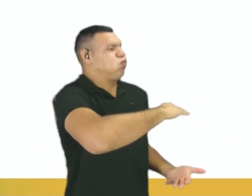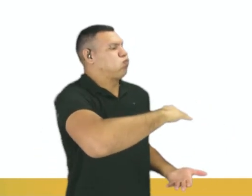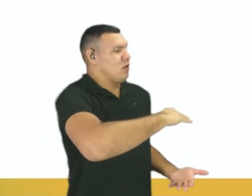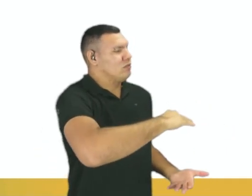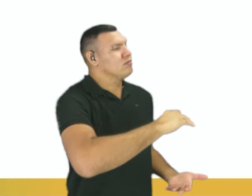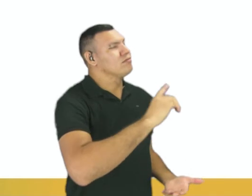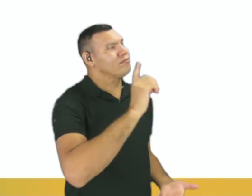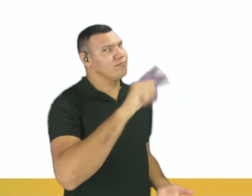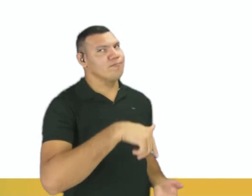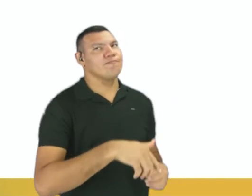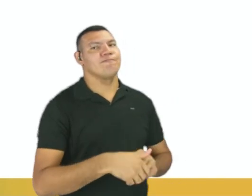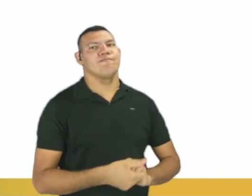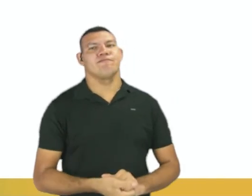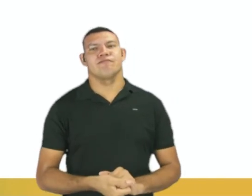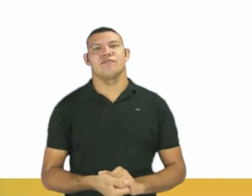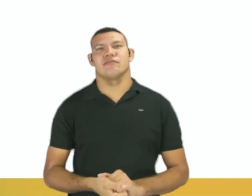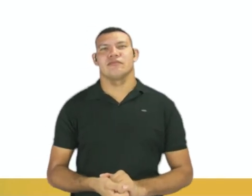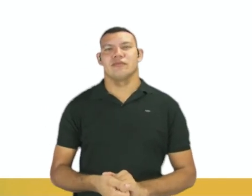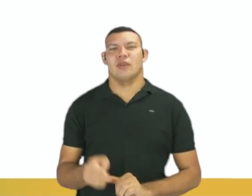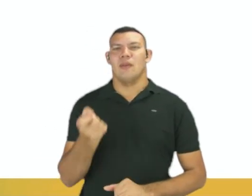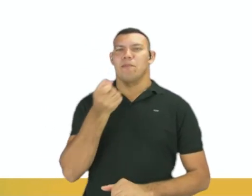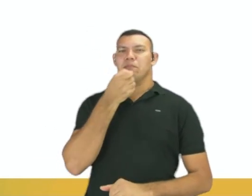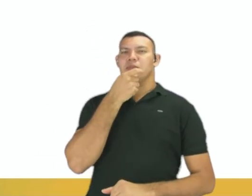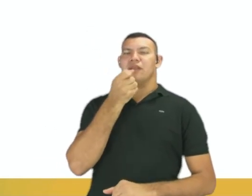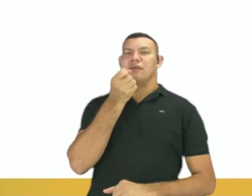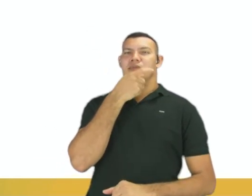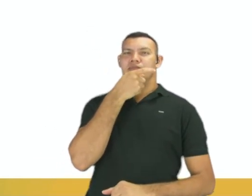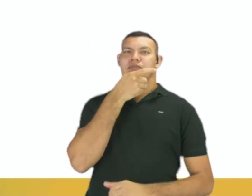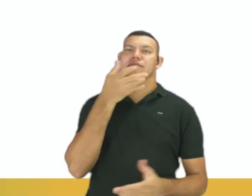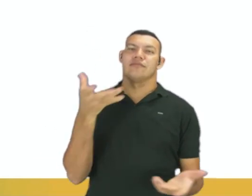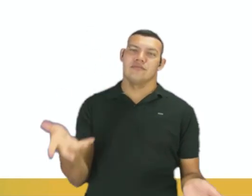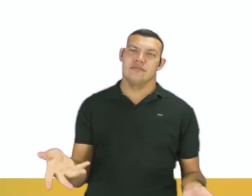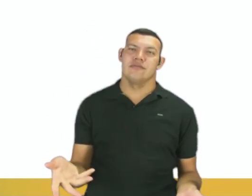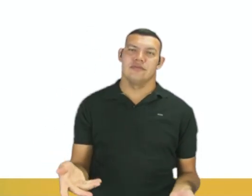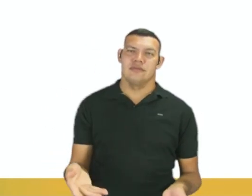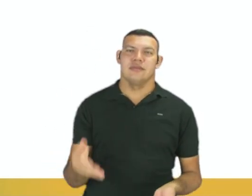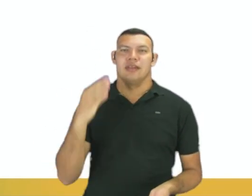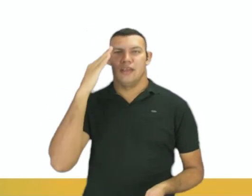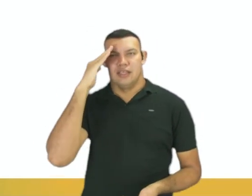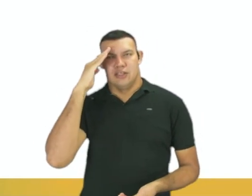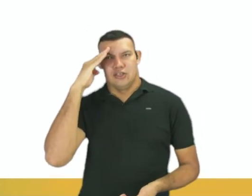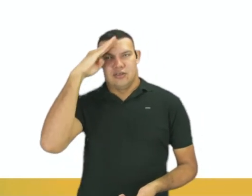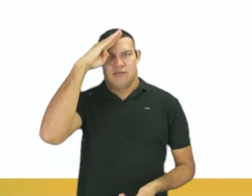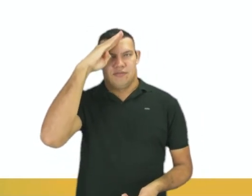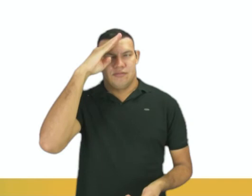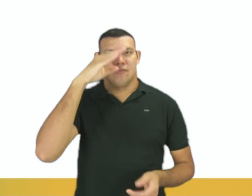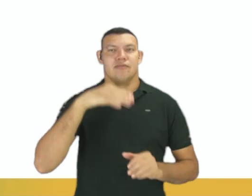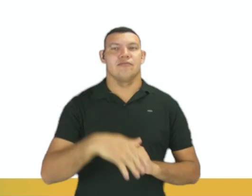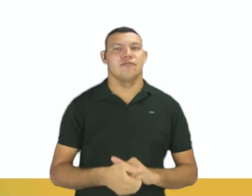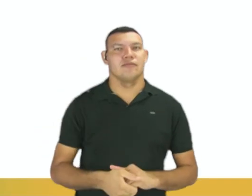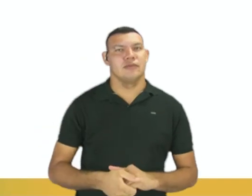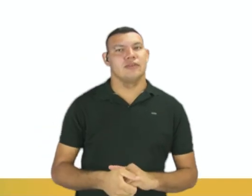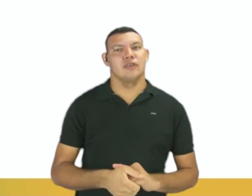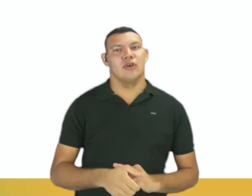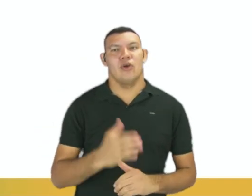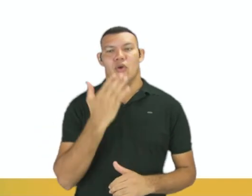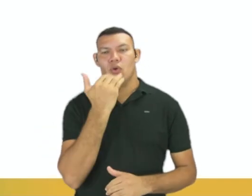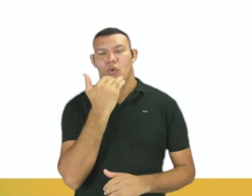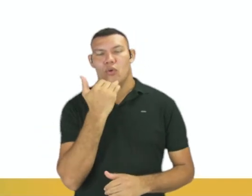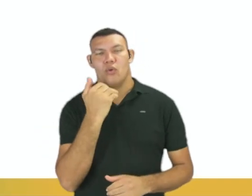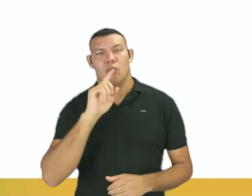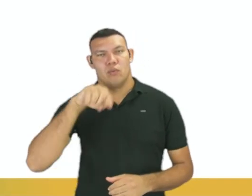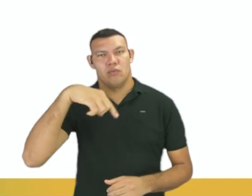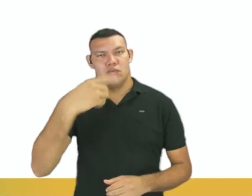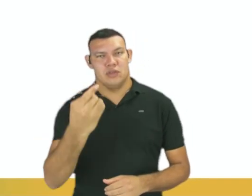é o Recruta ele tira uma piada imaginando que o sargento quando for na hora da sobremesa vai